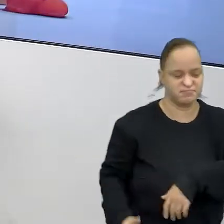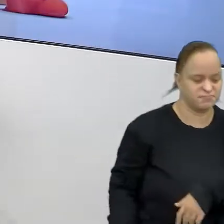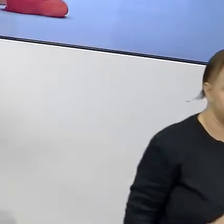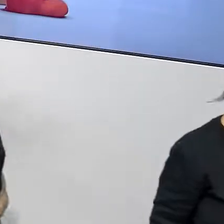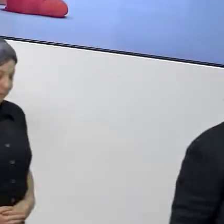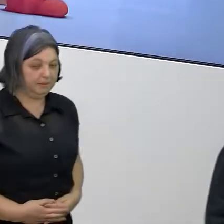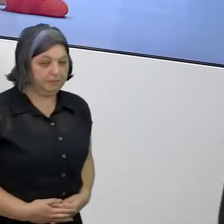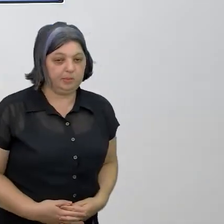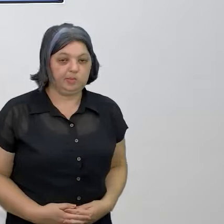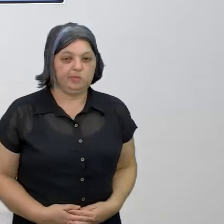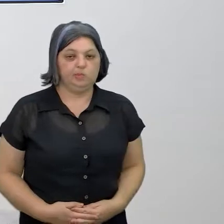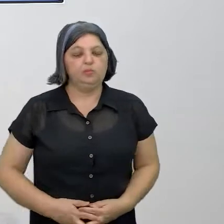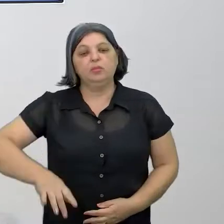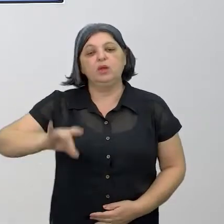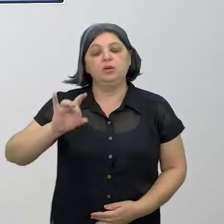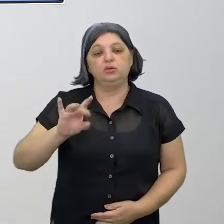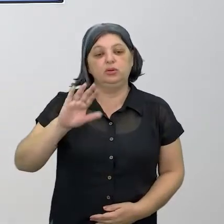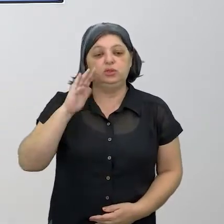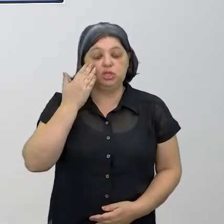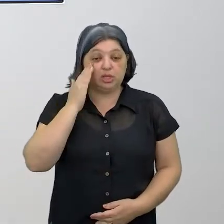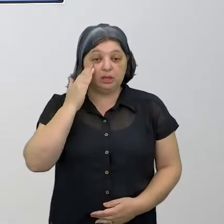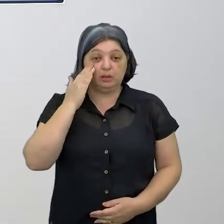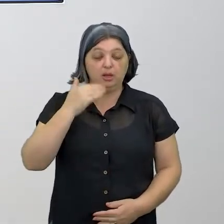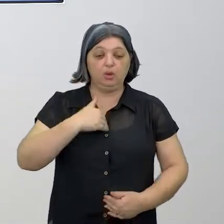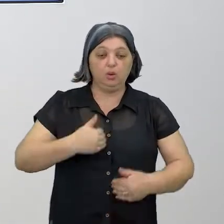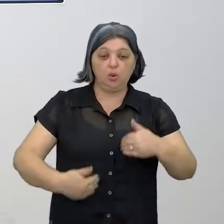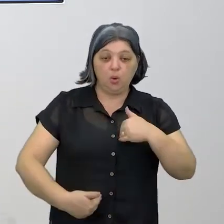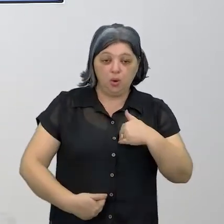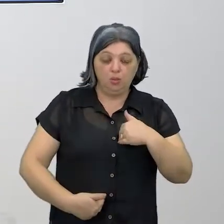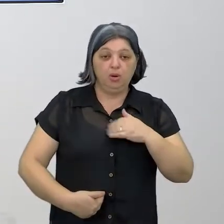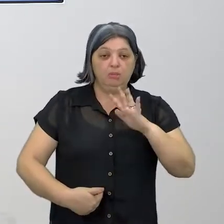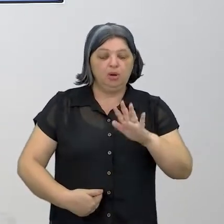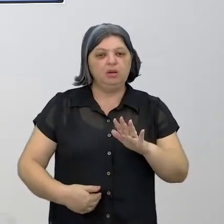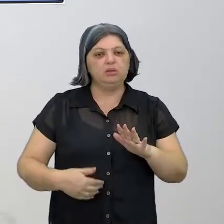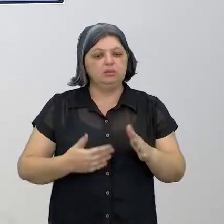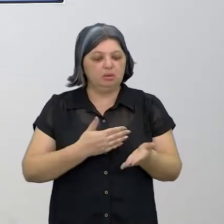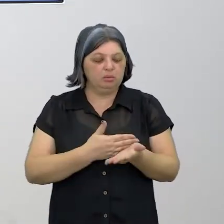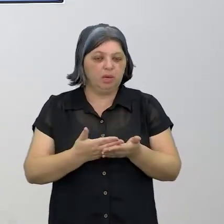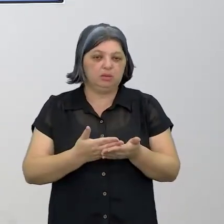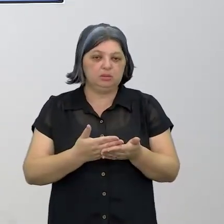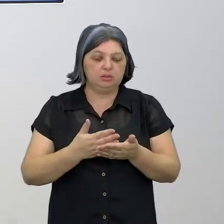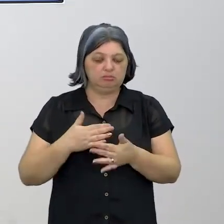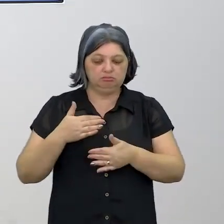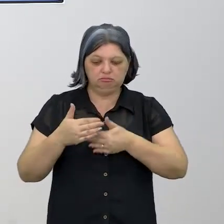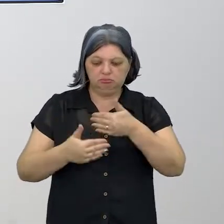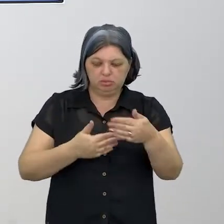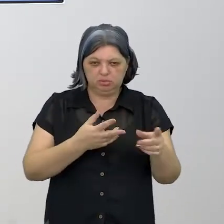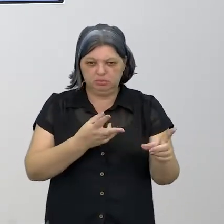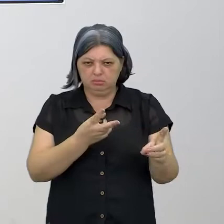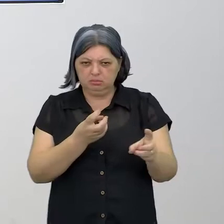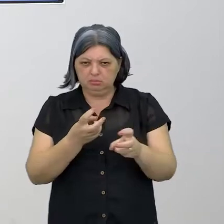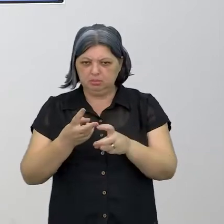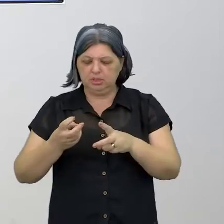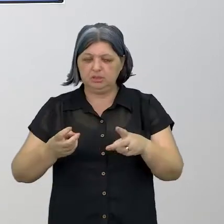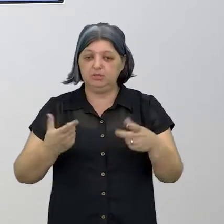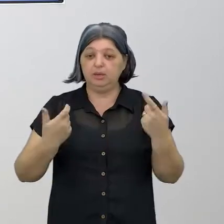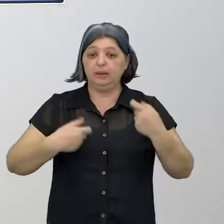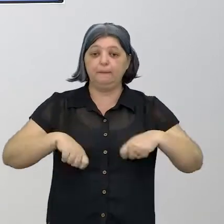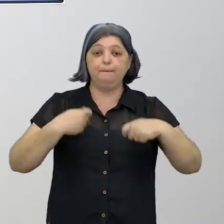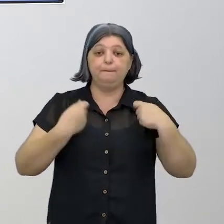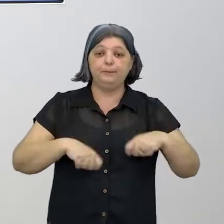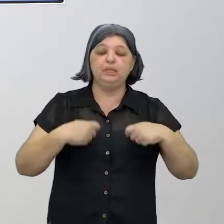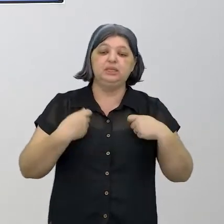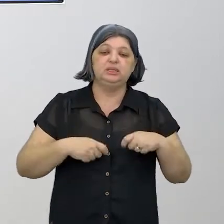de entender o nosso corpo, mas a gente começa a olhar para esses processos no sentido de eu